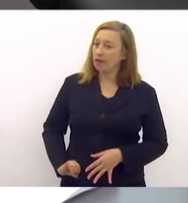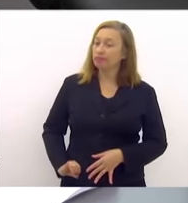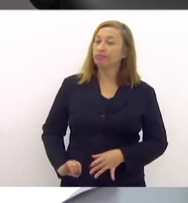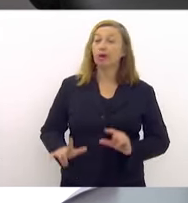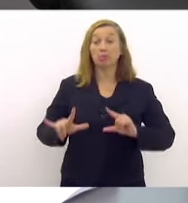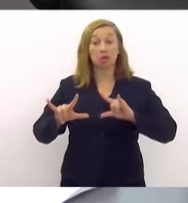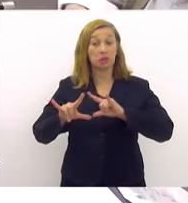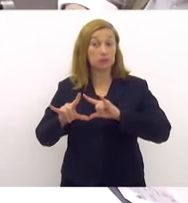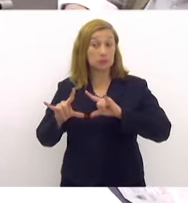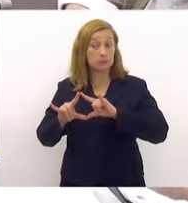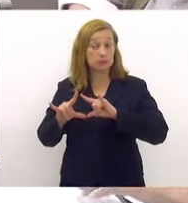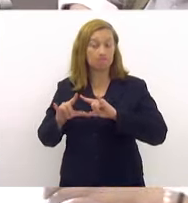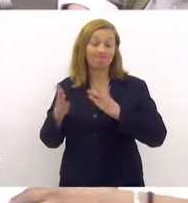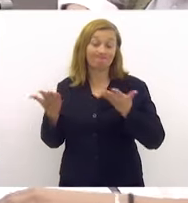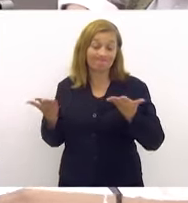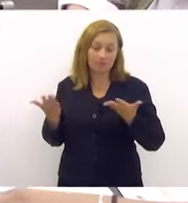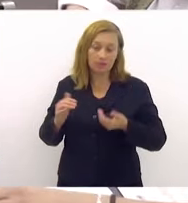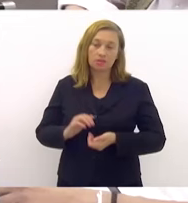Verdade.